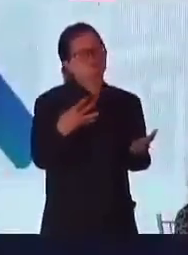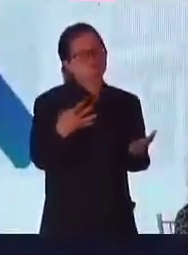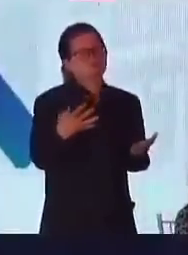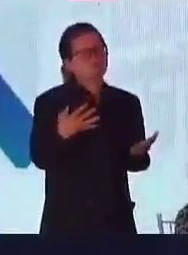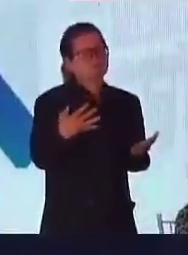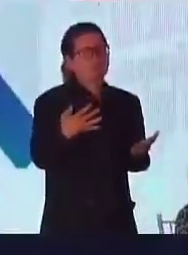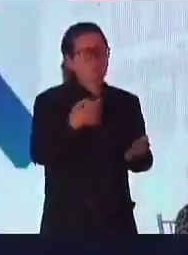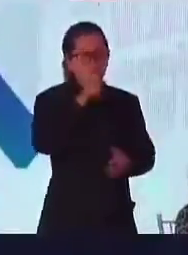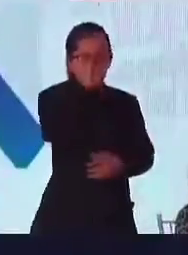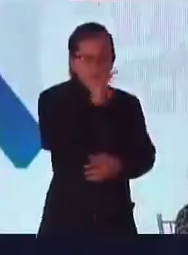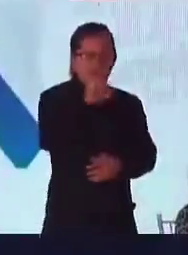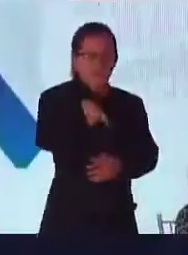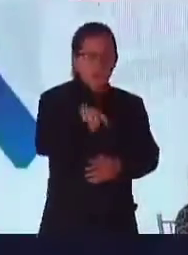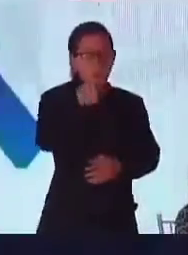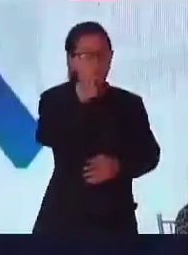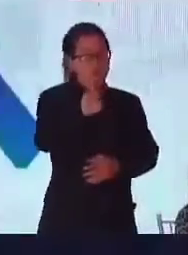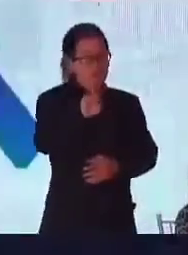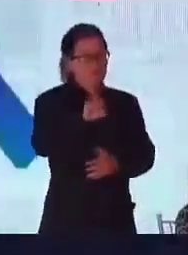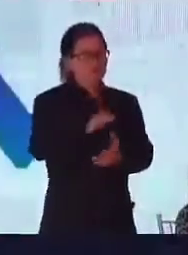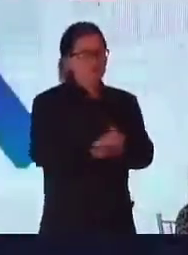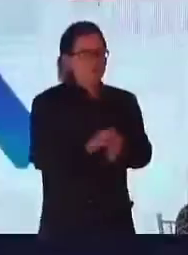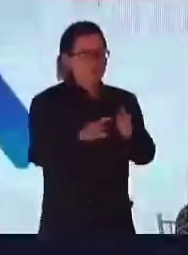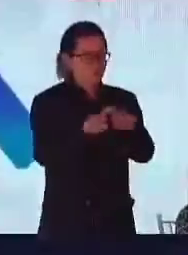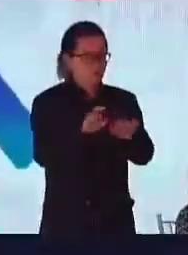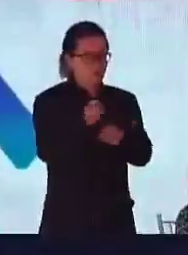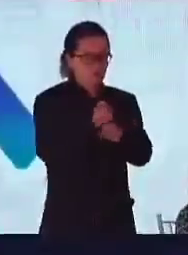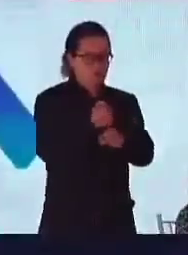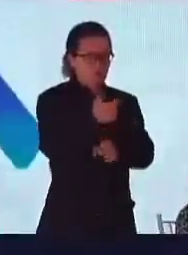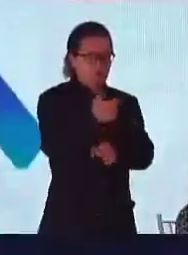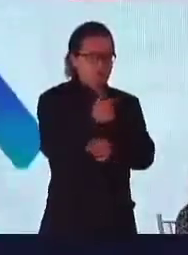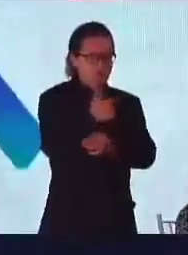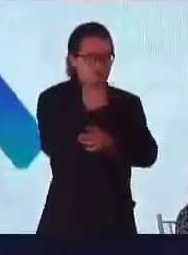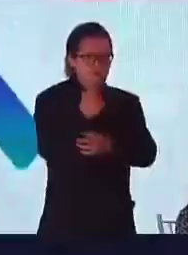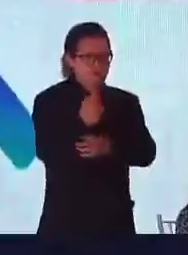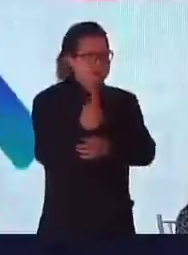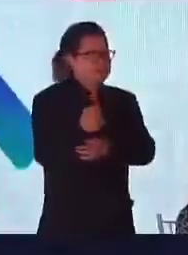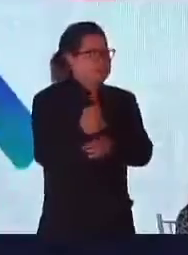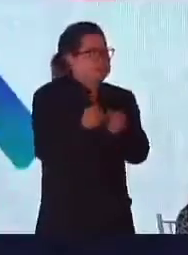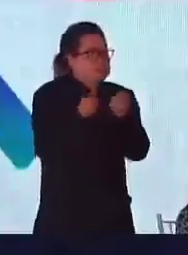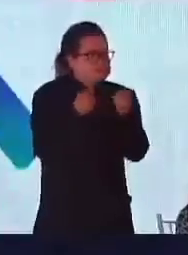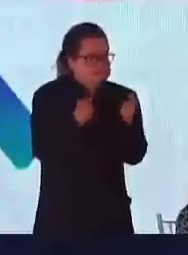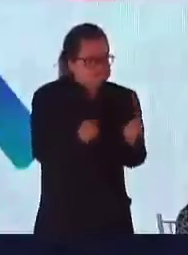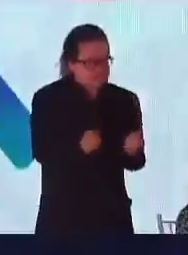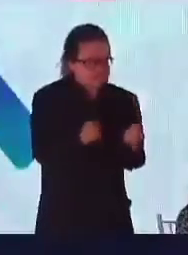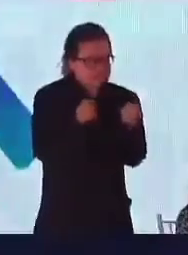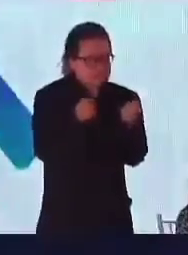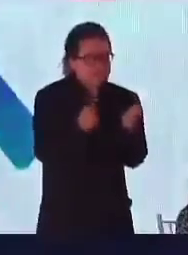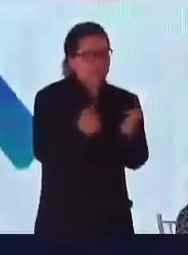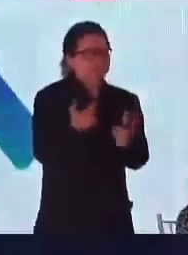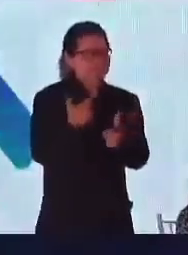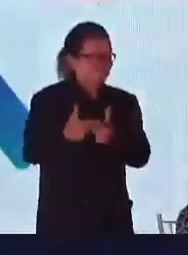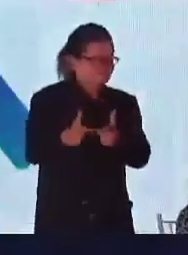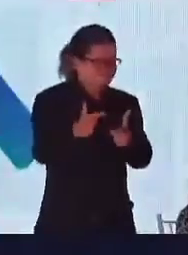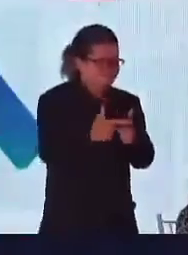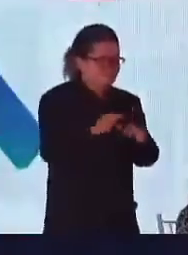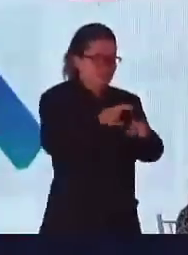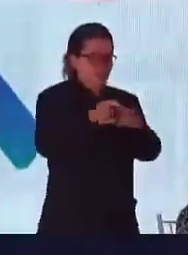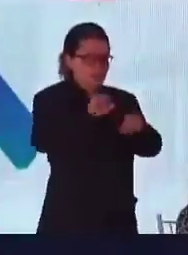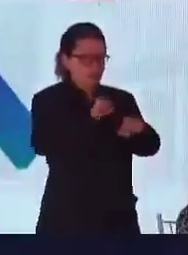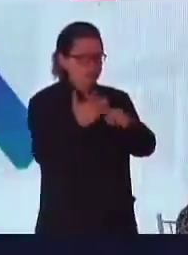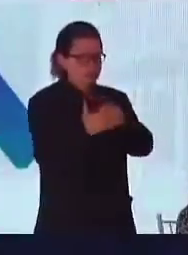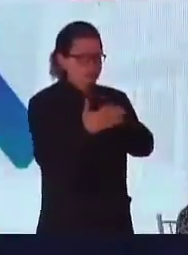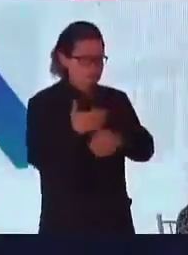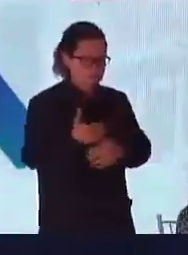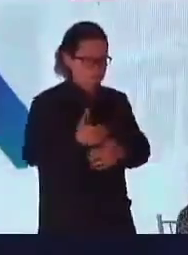8º no Brasil. Porém, o ano de 2020 foi muito duro, 2021 foi muito duro por causa da pandemia. Em 2022 vai ser muito